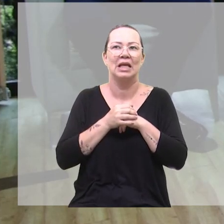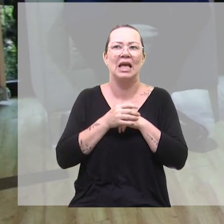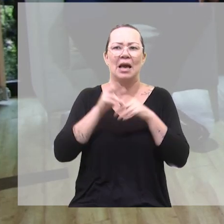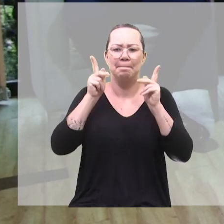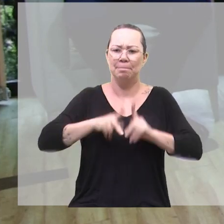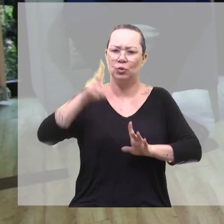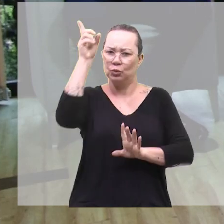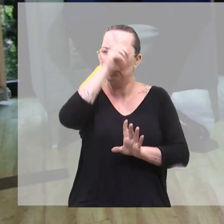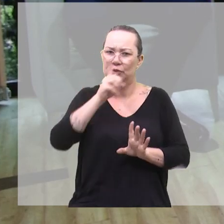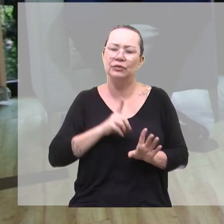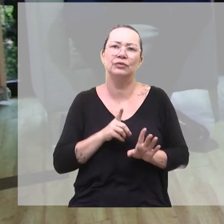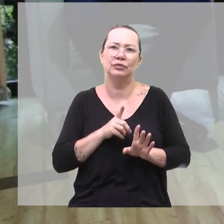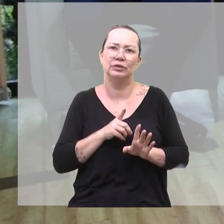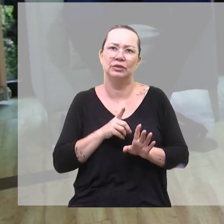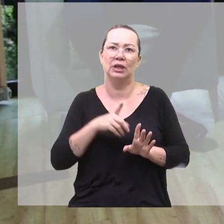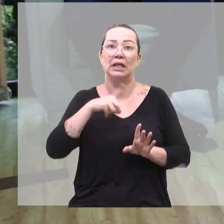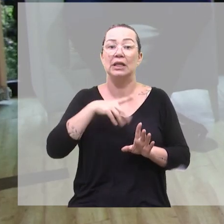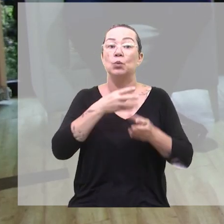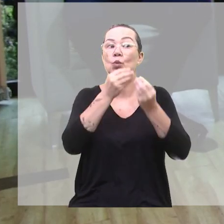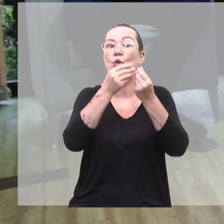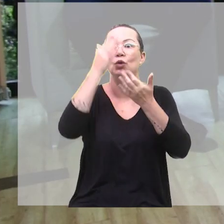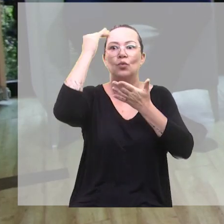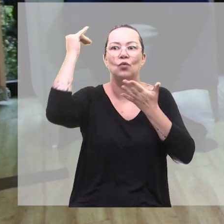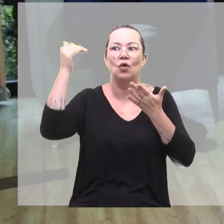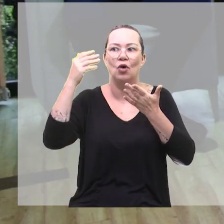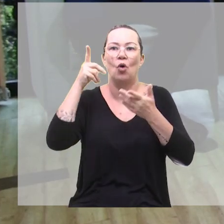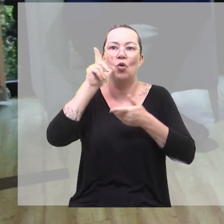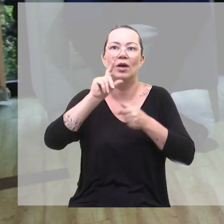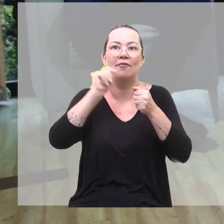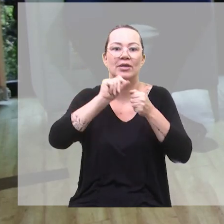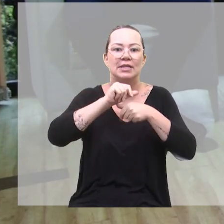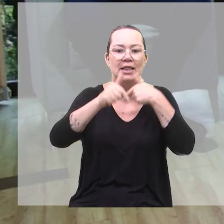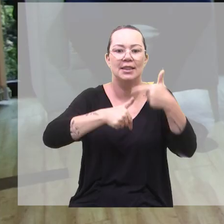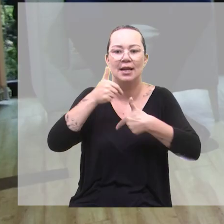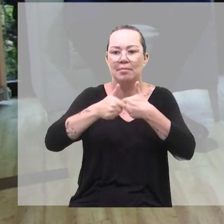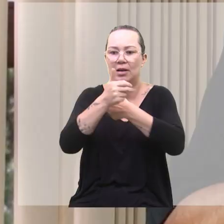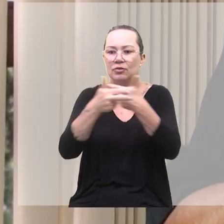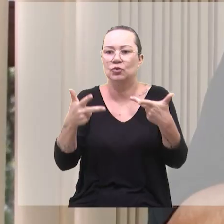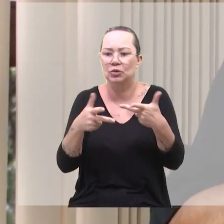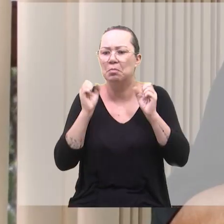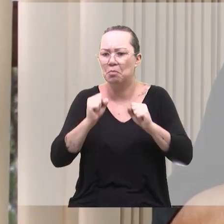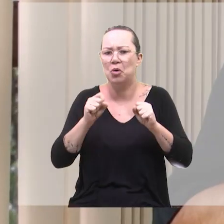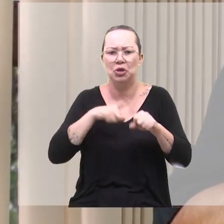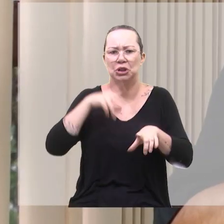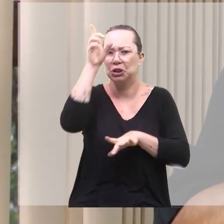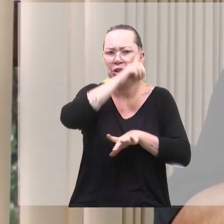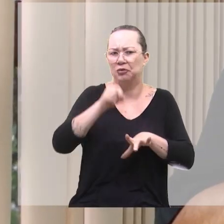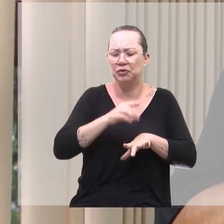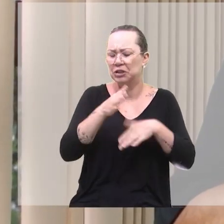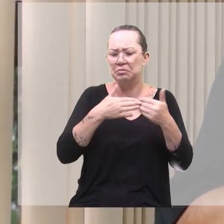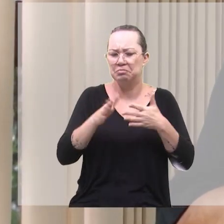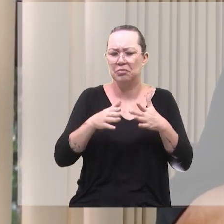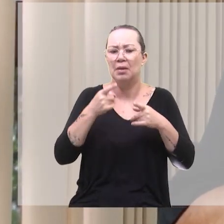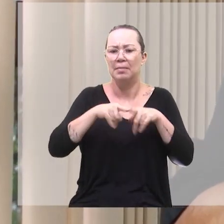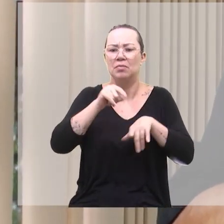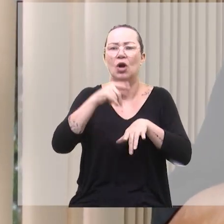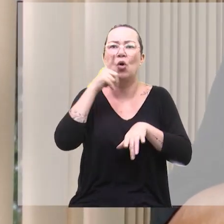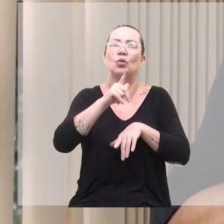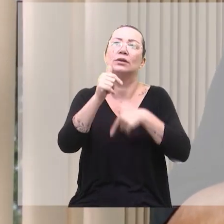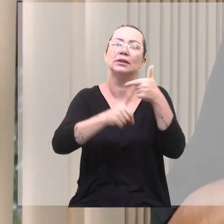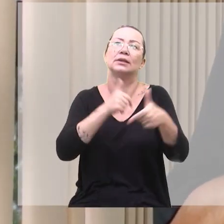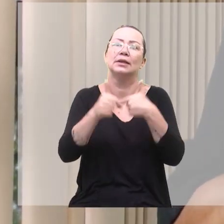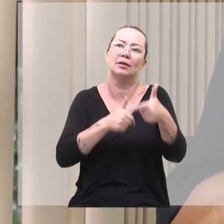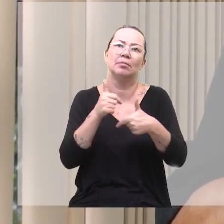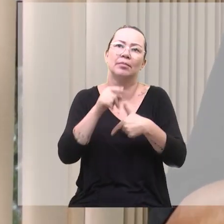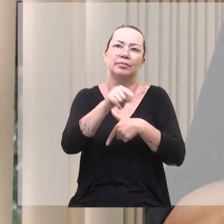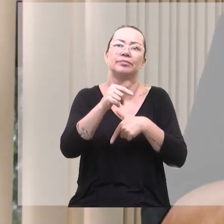a maioria da pessoa com deficiência, ele tem altos talentos. Ele consegue trabalhar. Ele pode ter a deficiência que ele tiver.